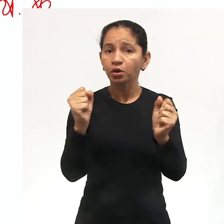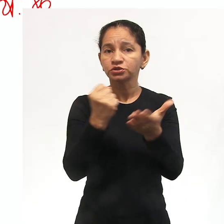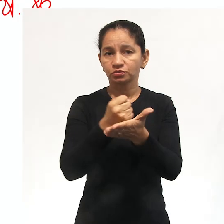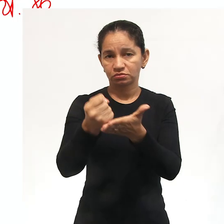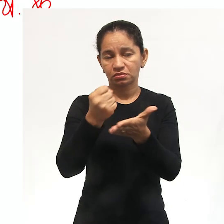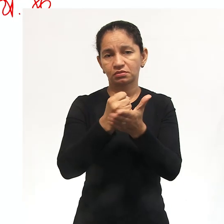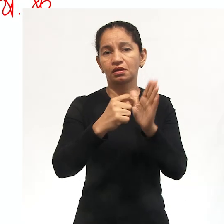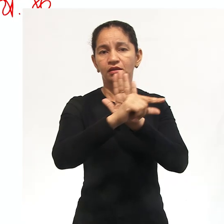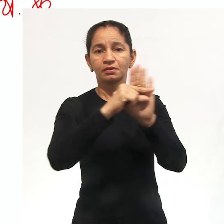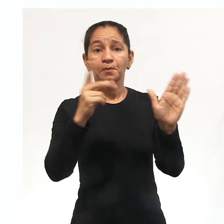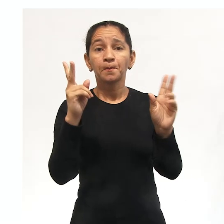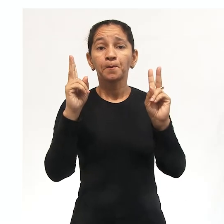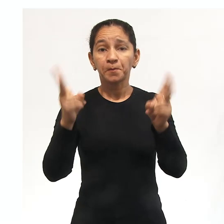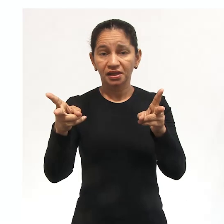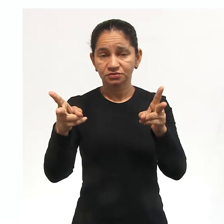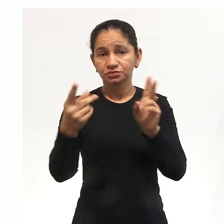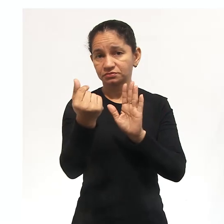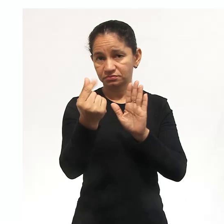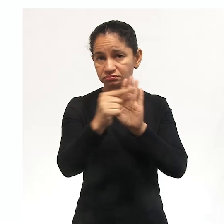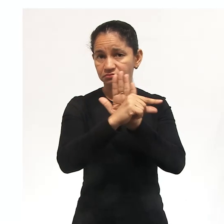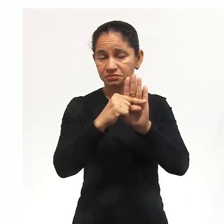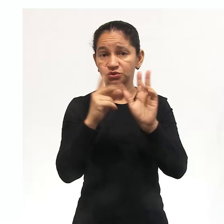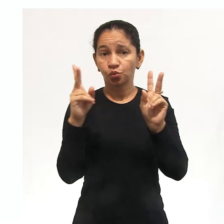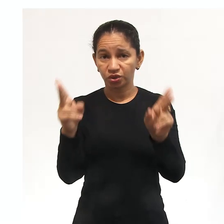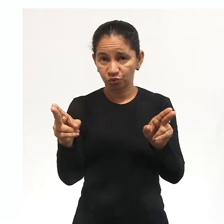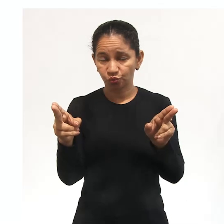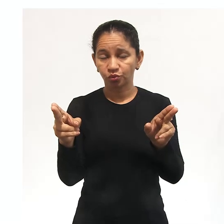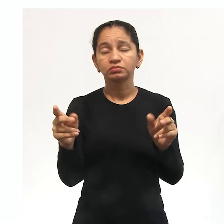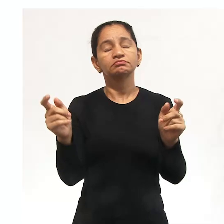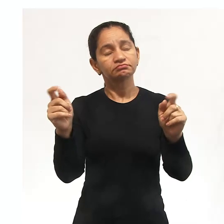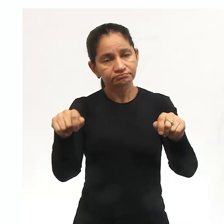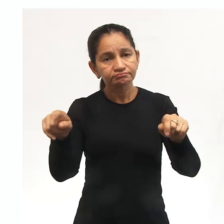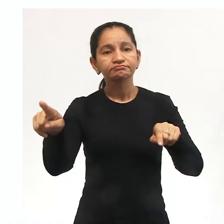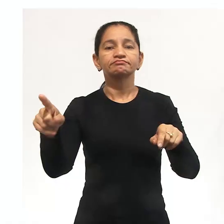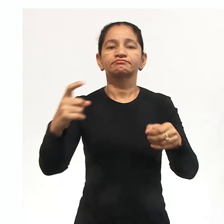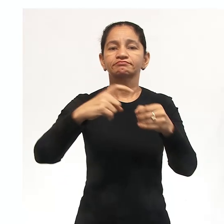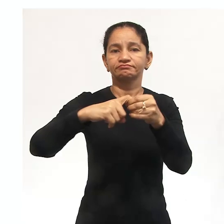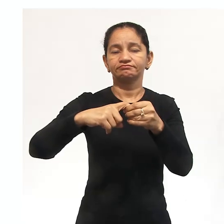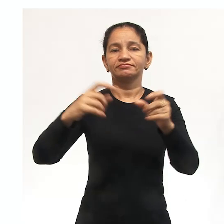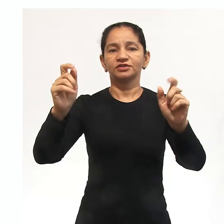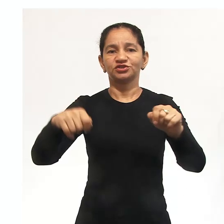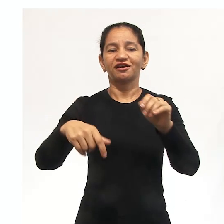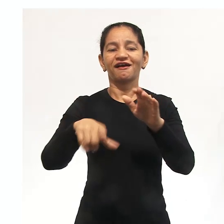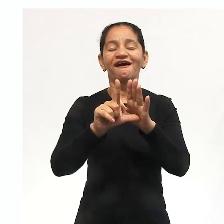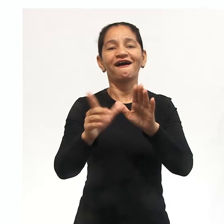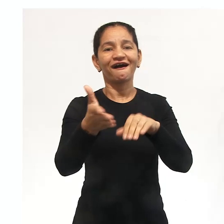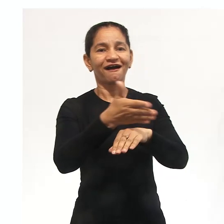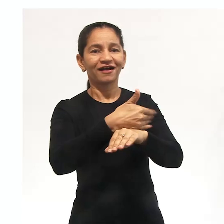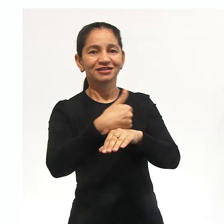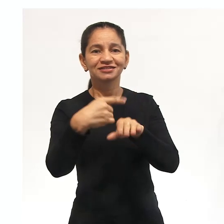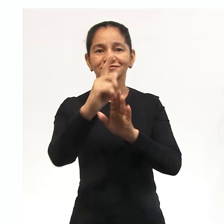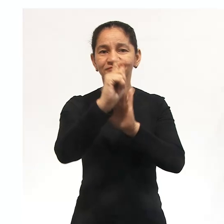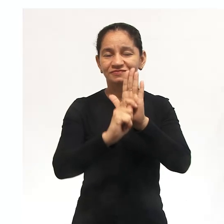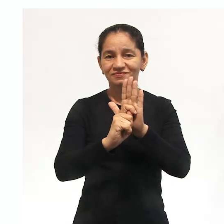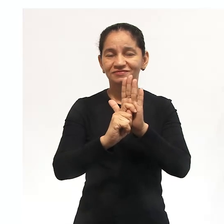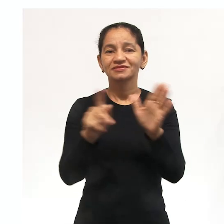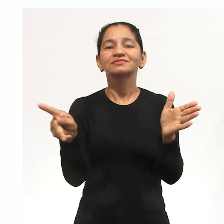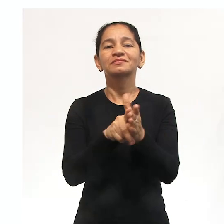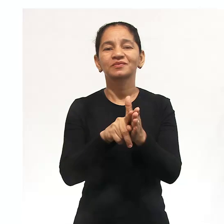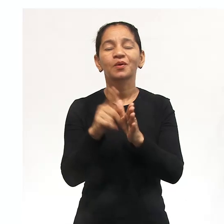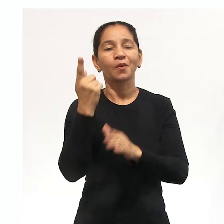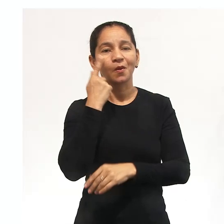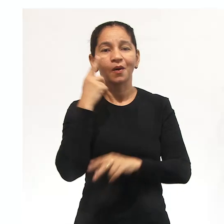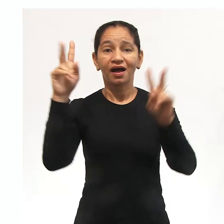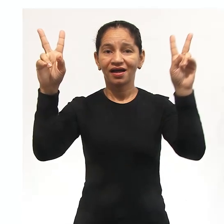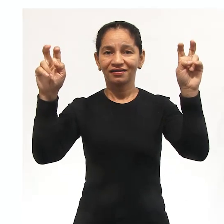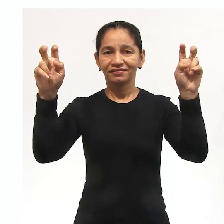para contratar. Tudo bem? Depois disso, nós falamos então do que nós já até antecipamos aqui,